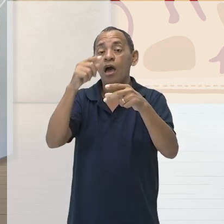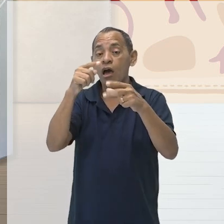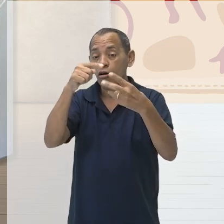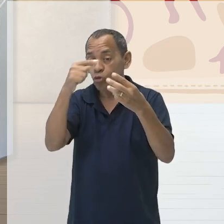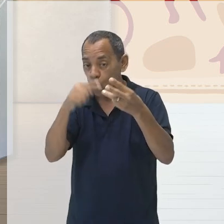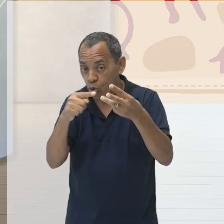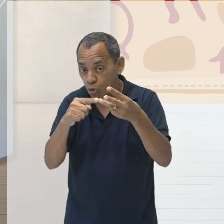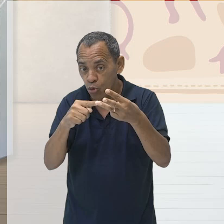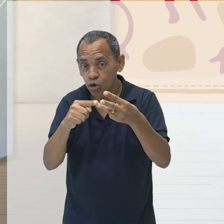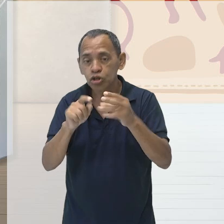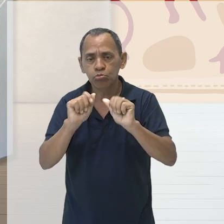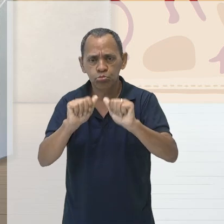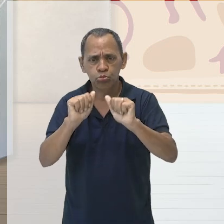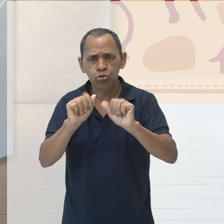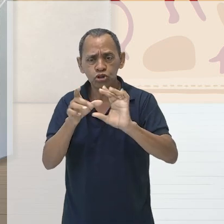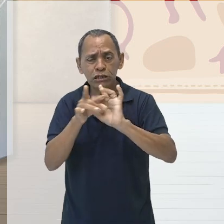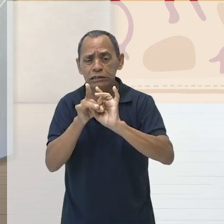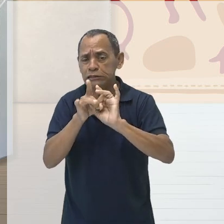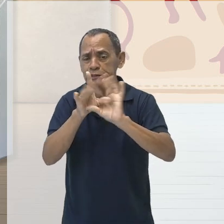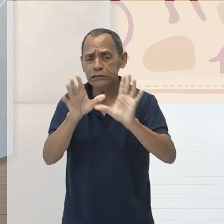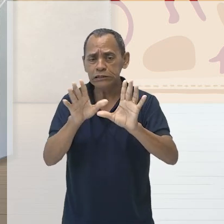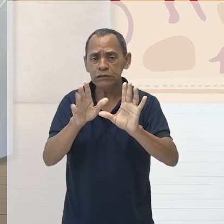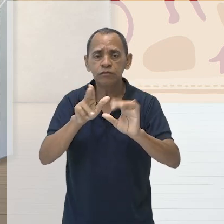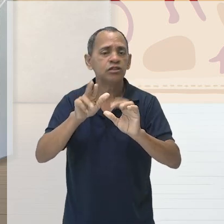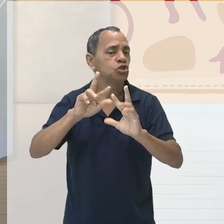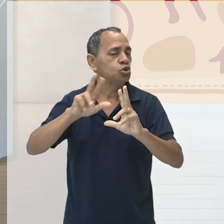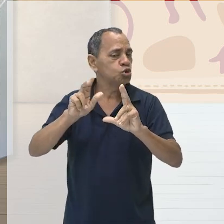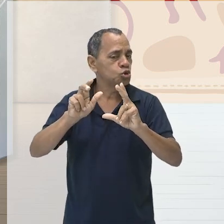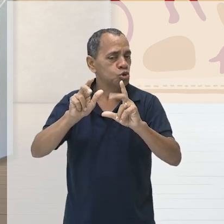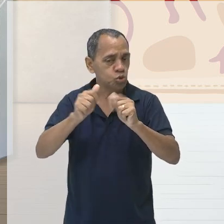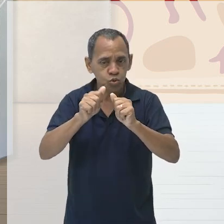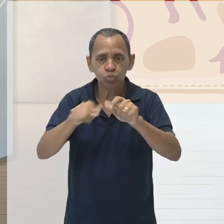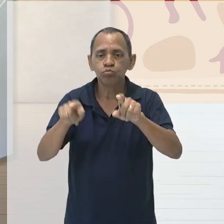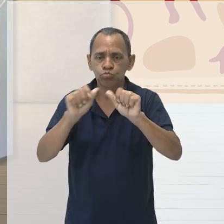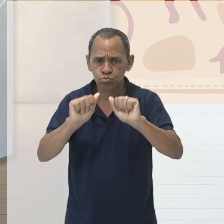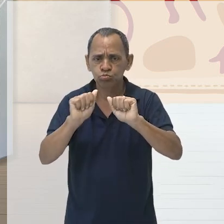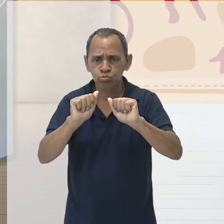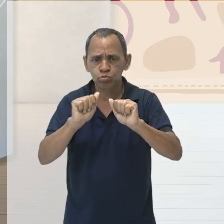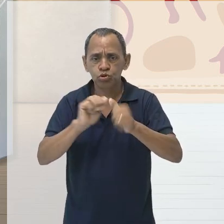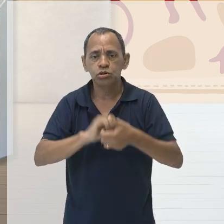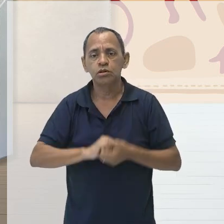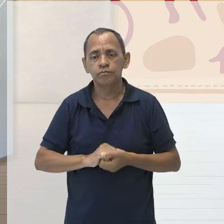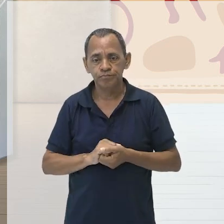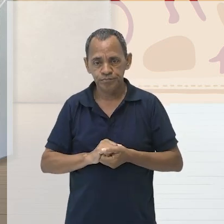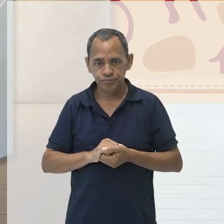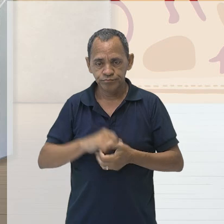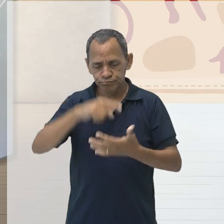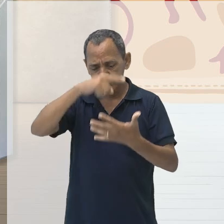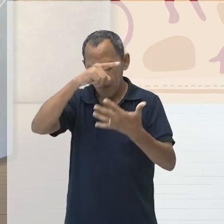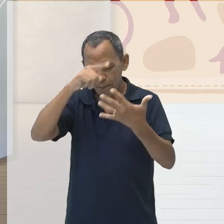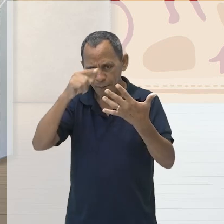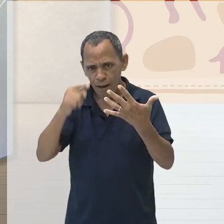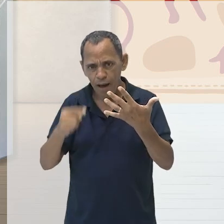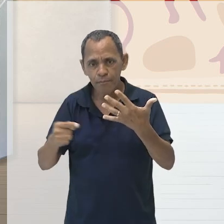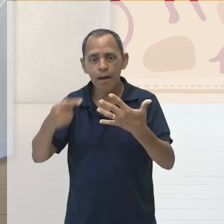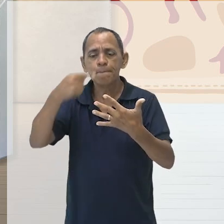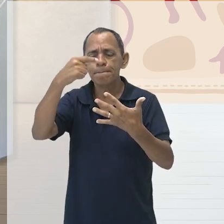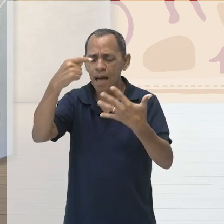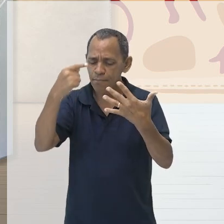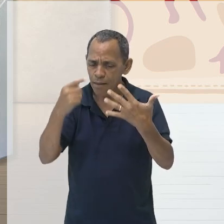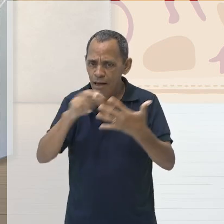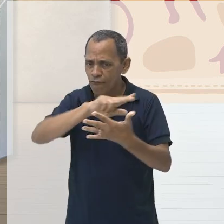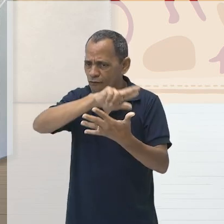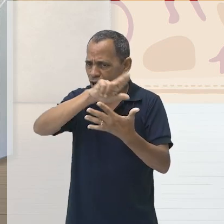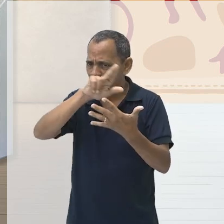podia fazer tudo: soco, joelhada, torção, derrubada, cabeçada, dentre outros. Por isso que era considerada a